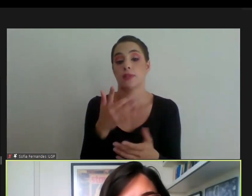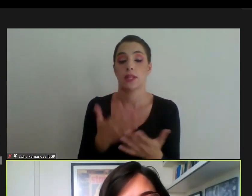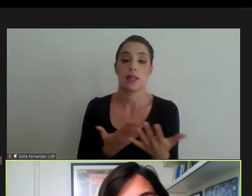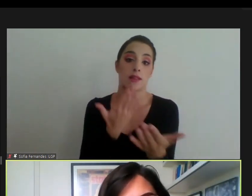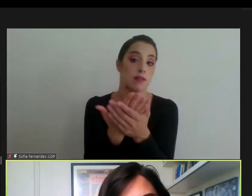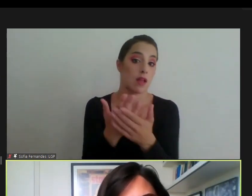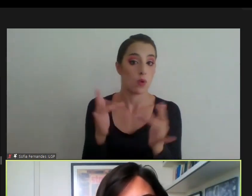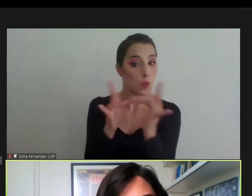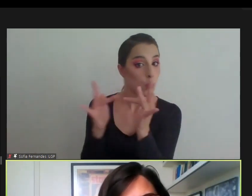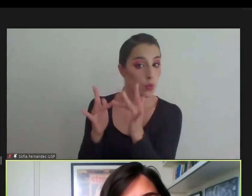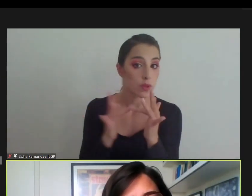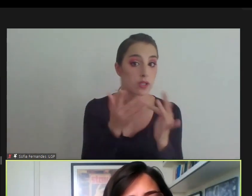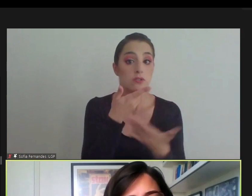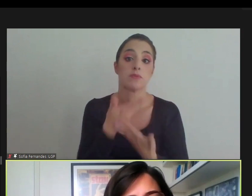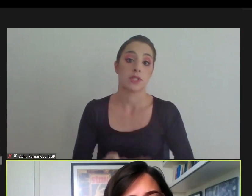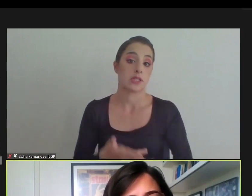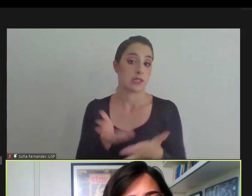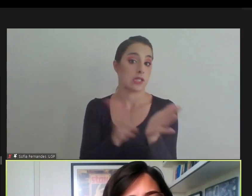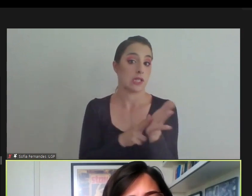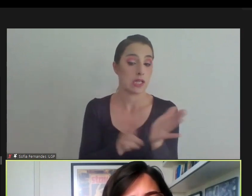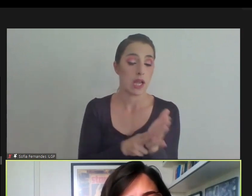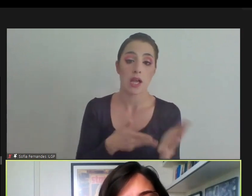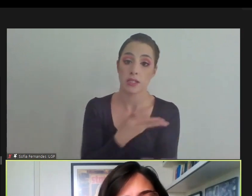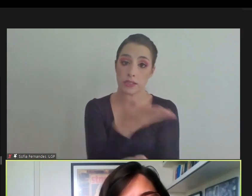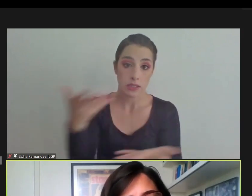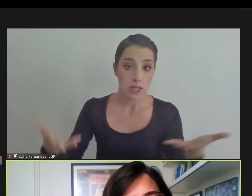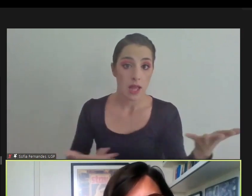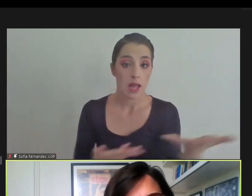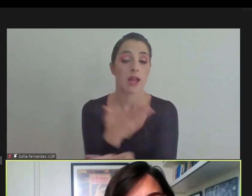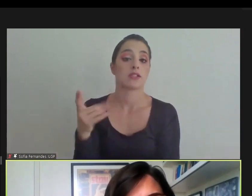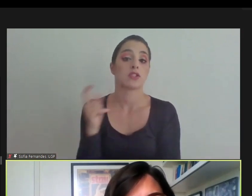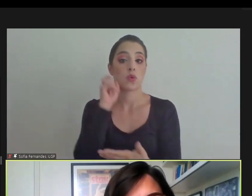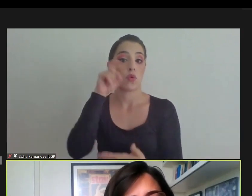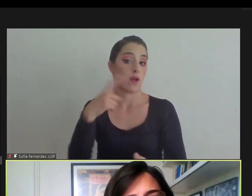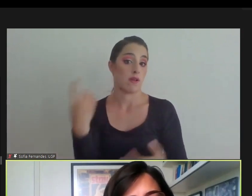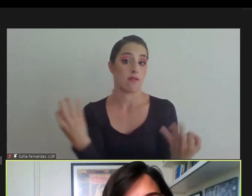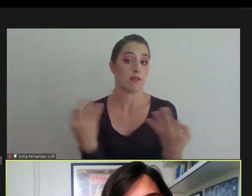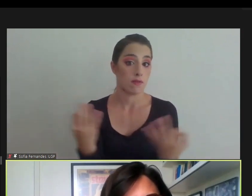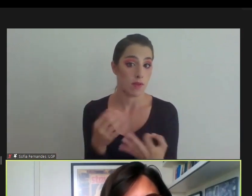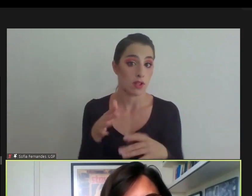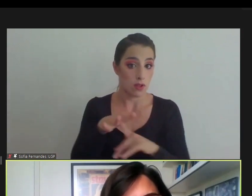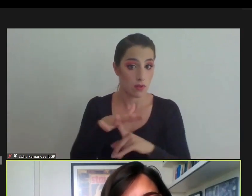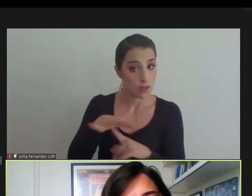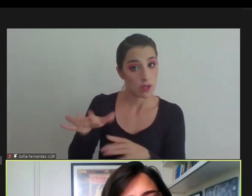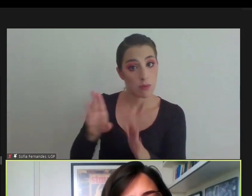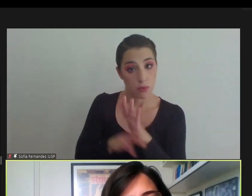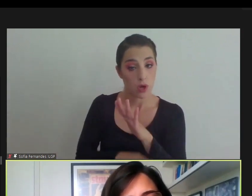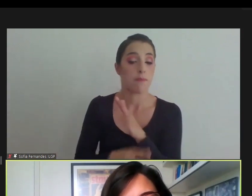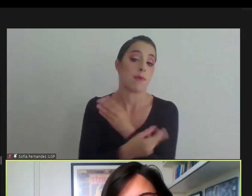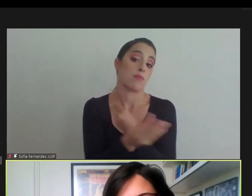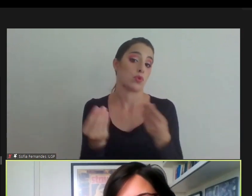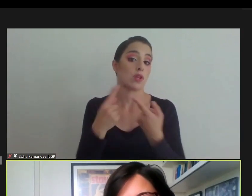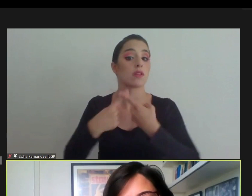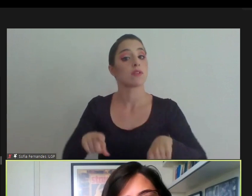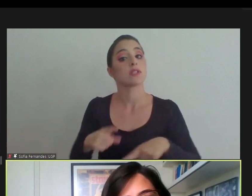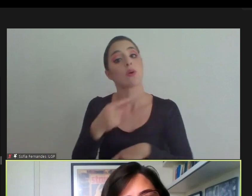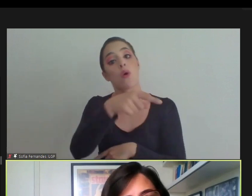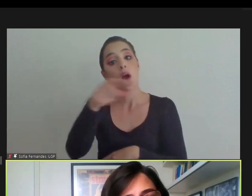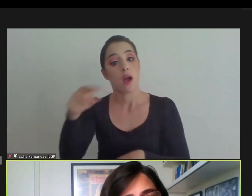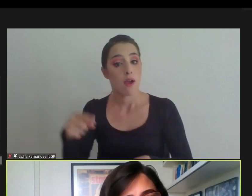contato com as experiências reais, interagir com quem está efetivamente sendo impactado pelo problema faz muita diferença. Então, tem sempre um momento de